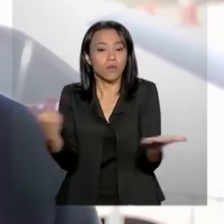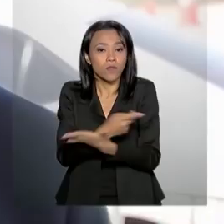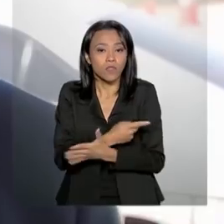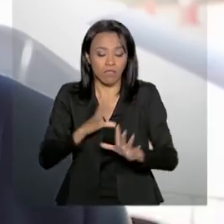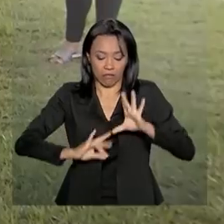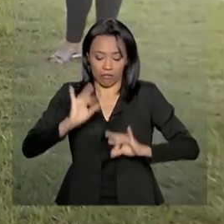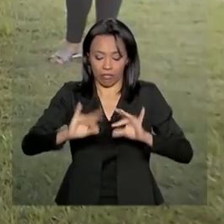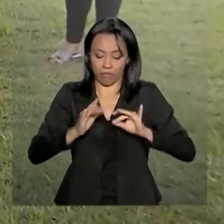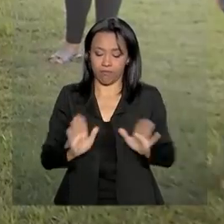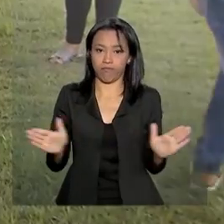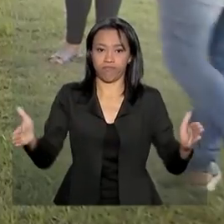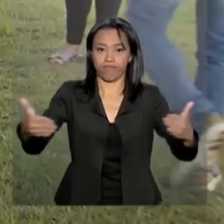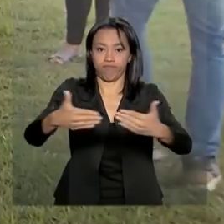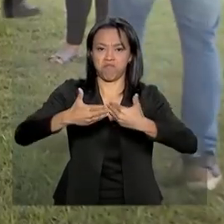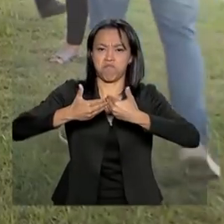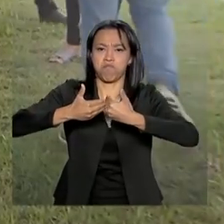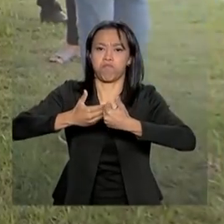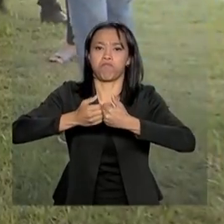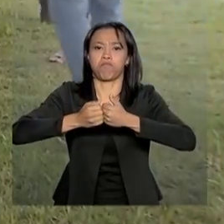Brumadinho.